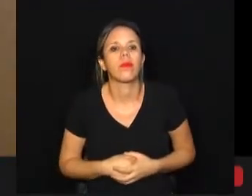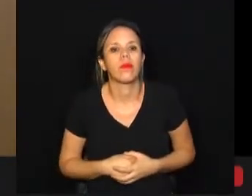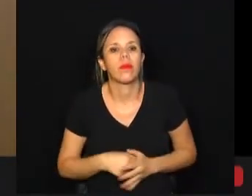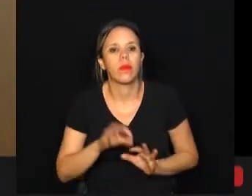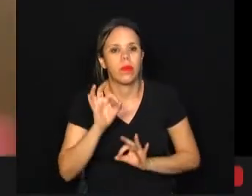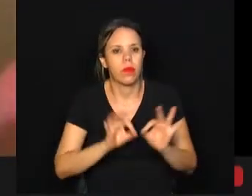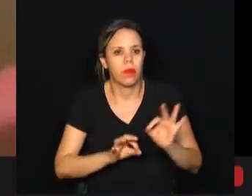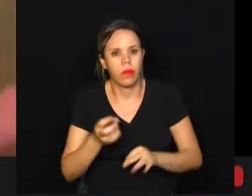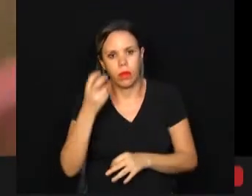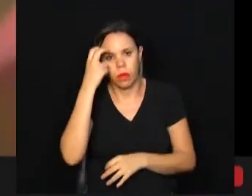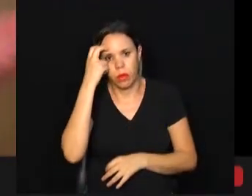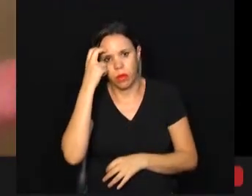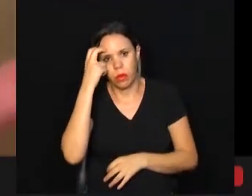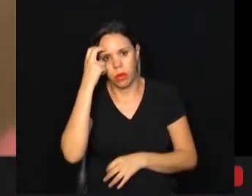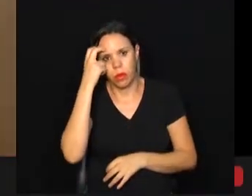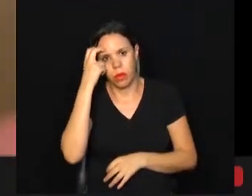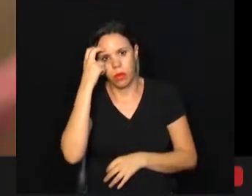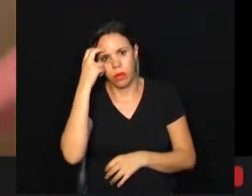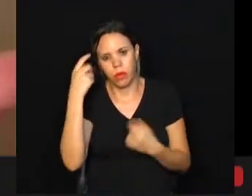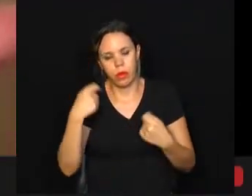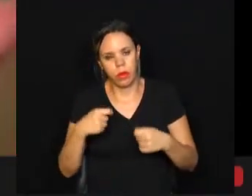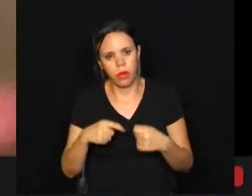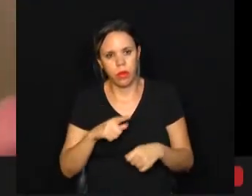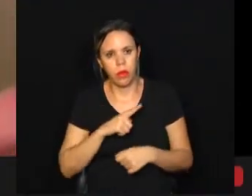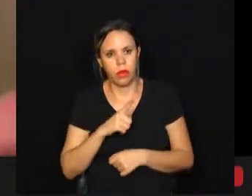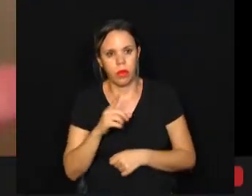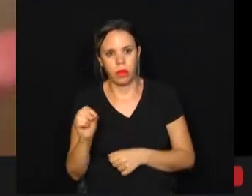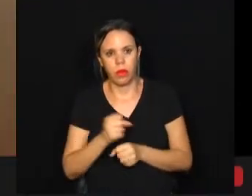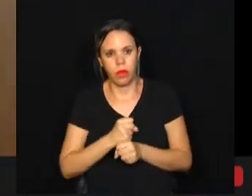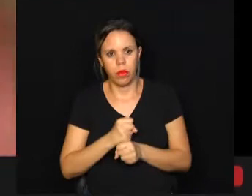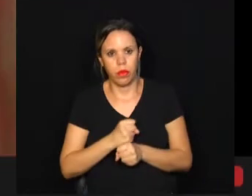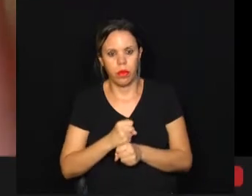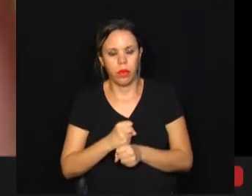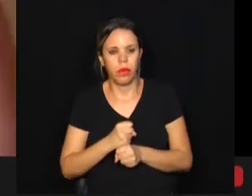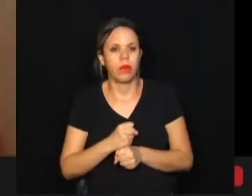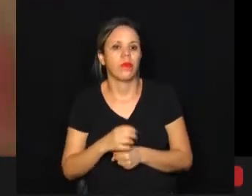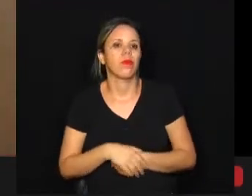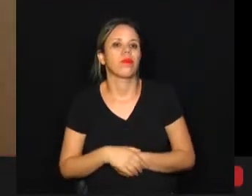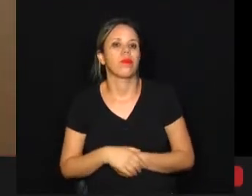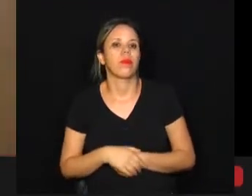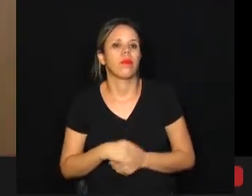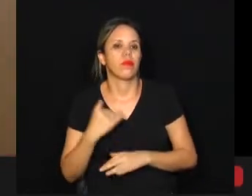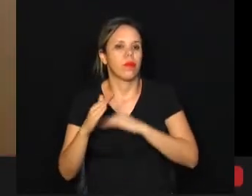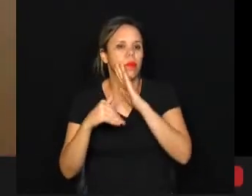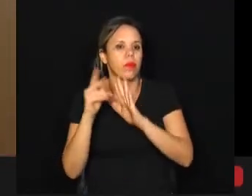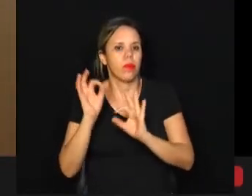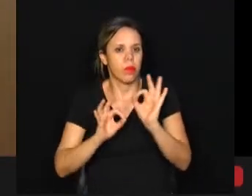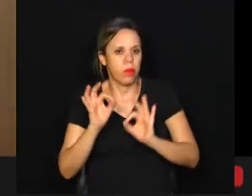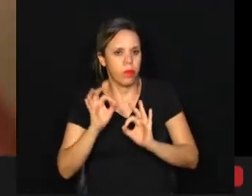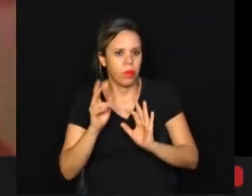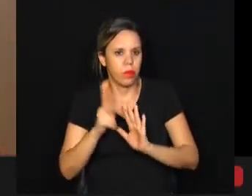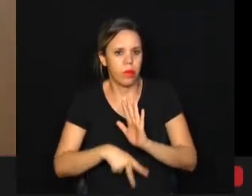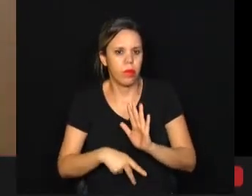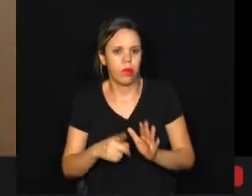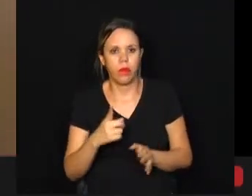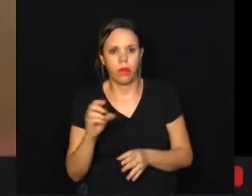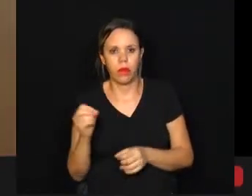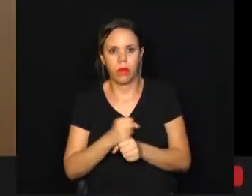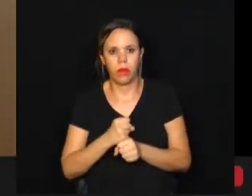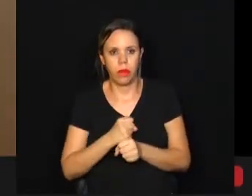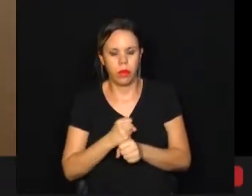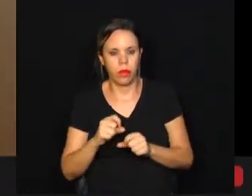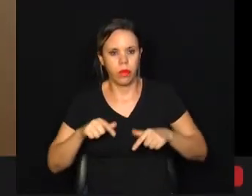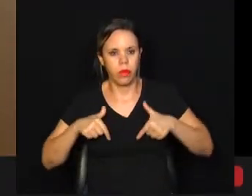Plano de Cultura, que deveria abarcar 10 anos, então, construir um plano para 10 anos de